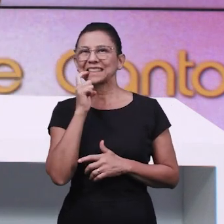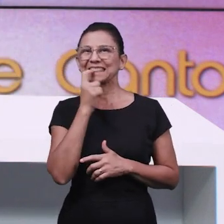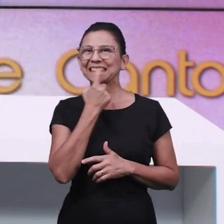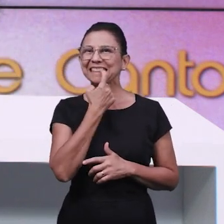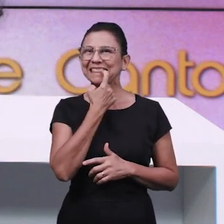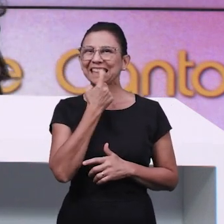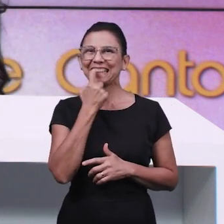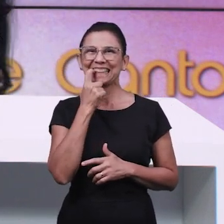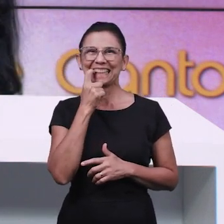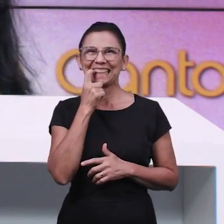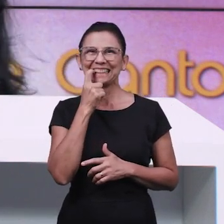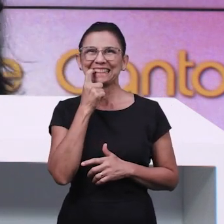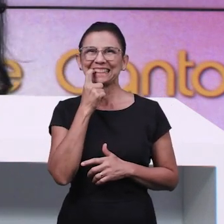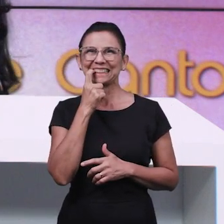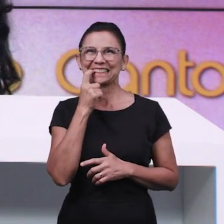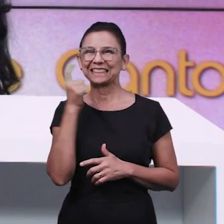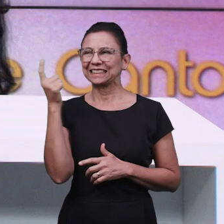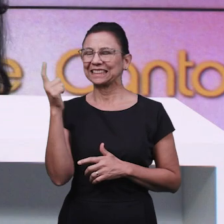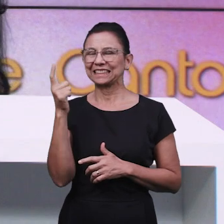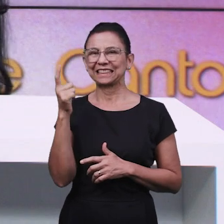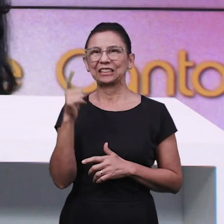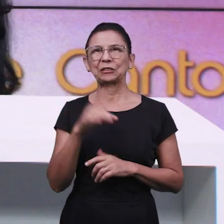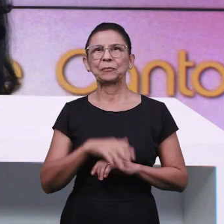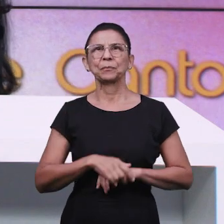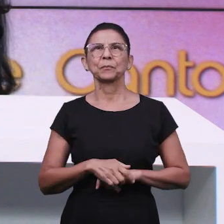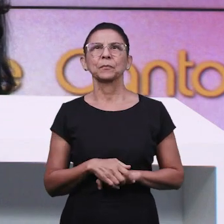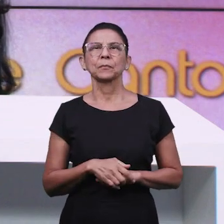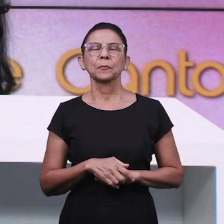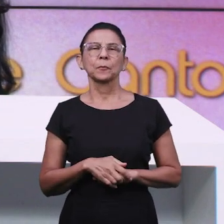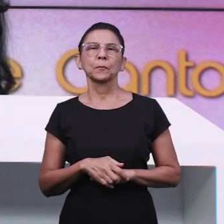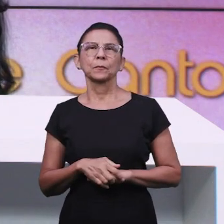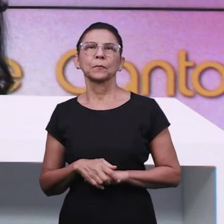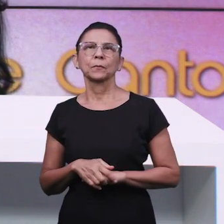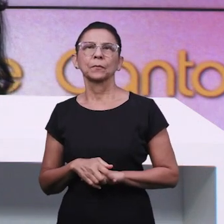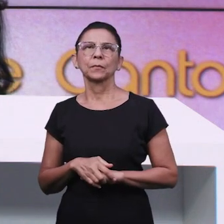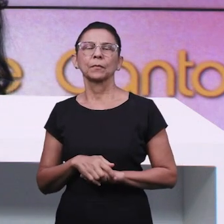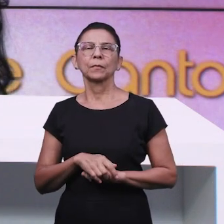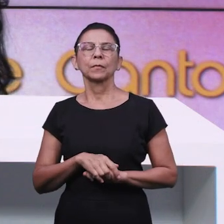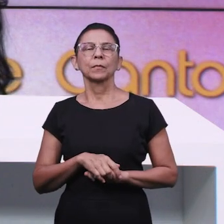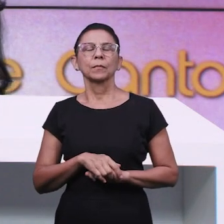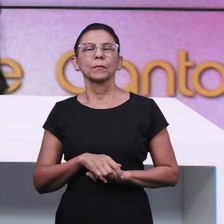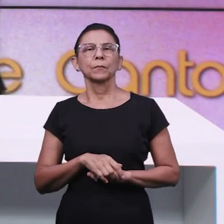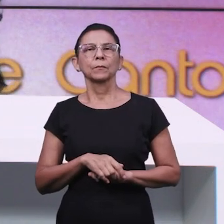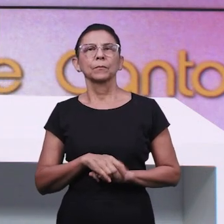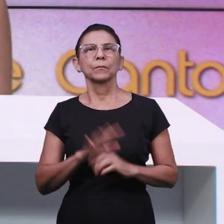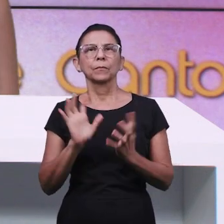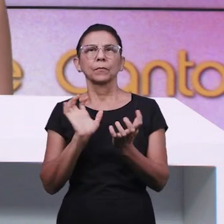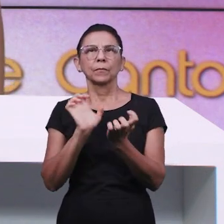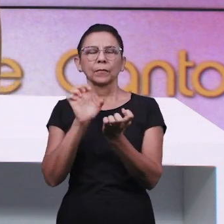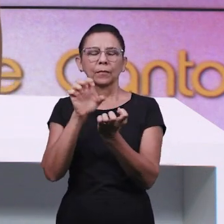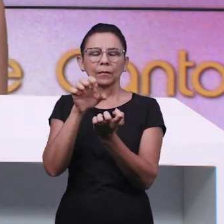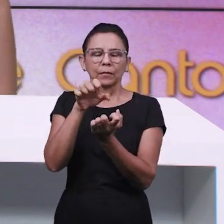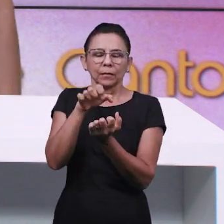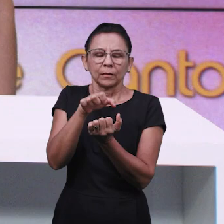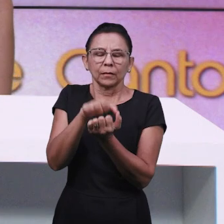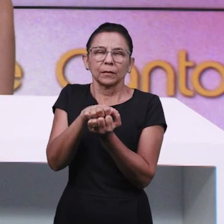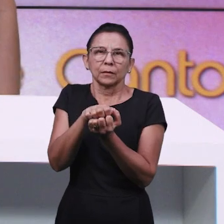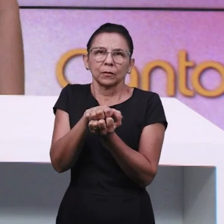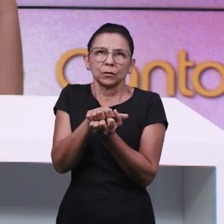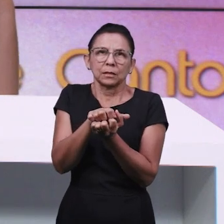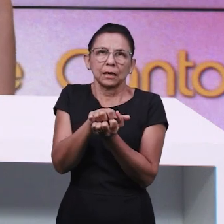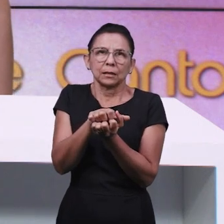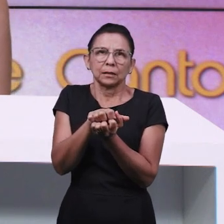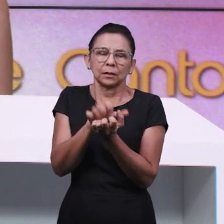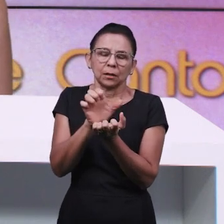os irmãos estão vendo aqui, essa estrutura de dentes vai se encostar no lábio